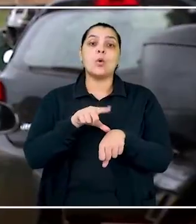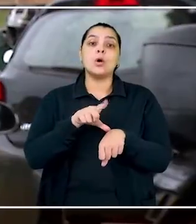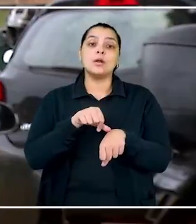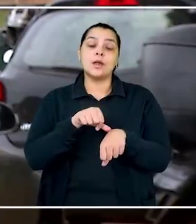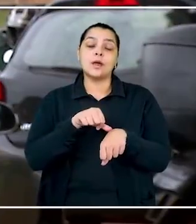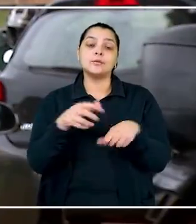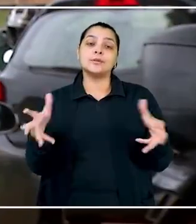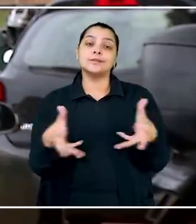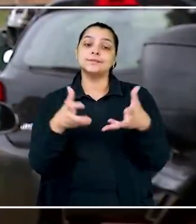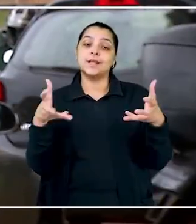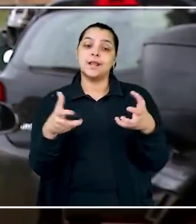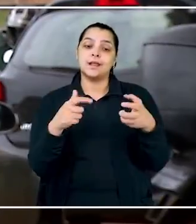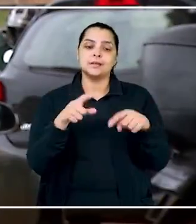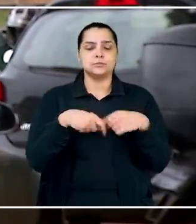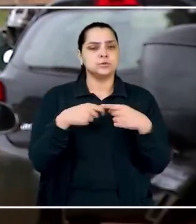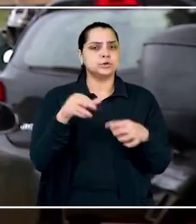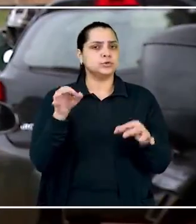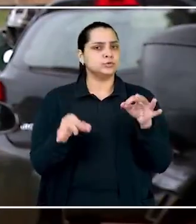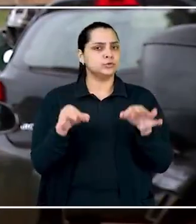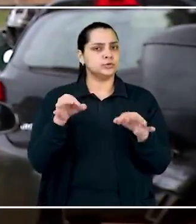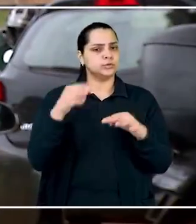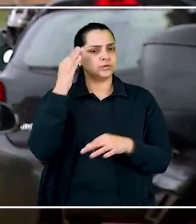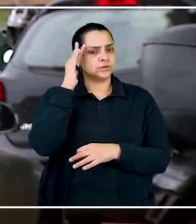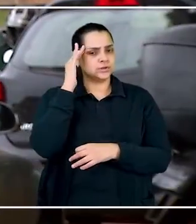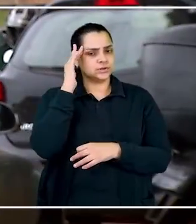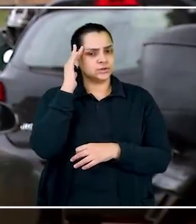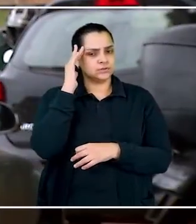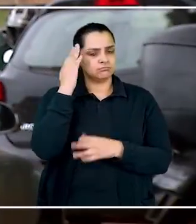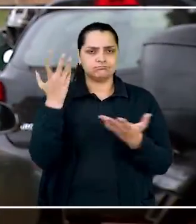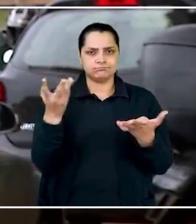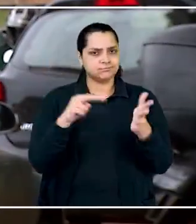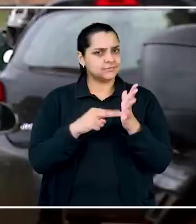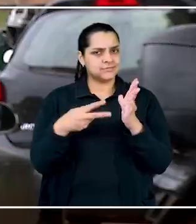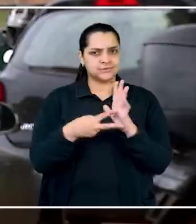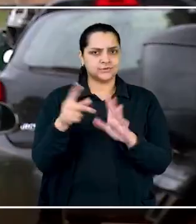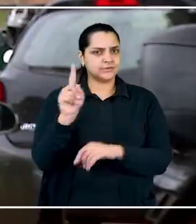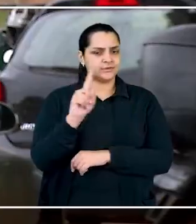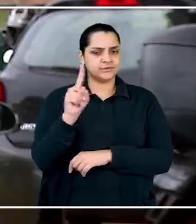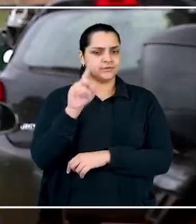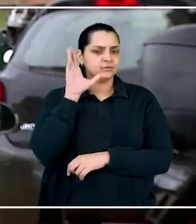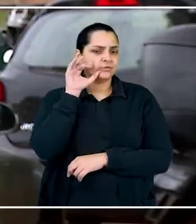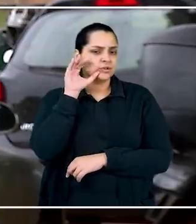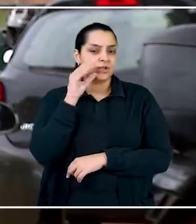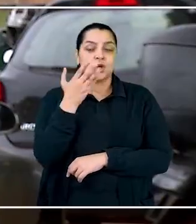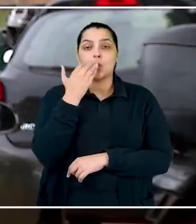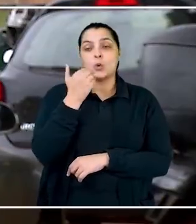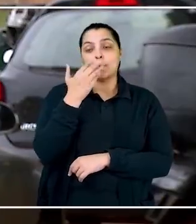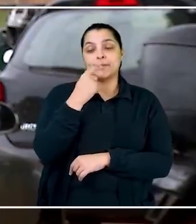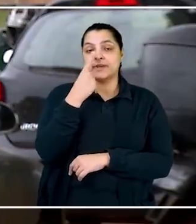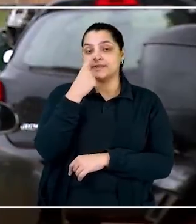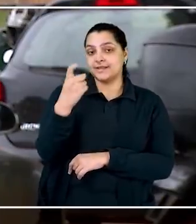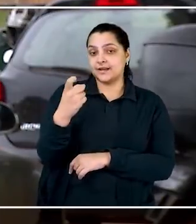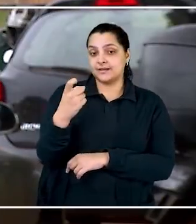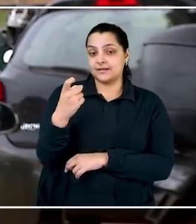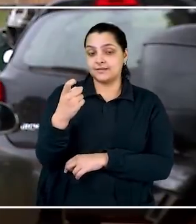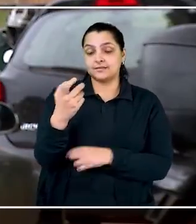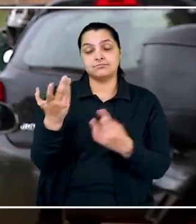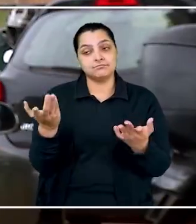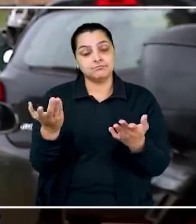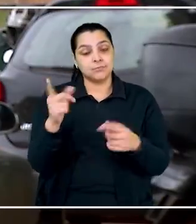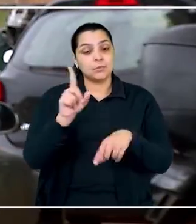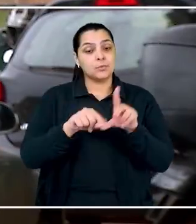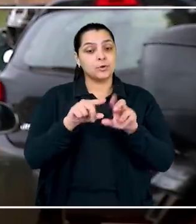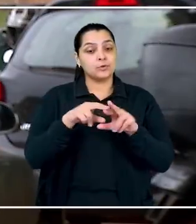de validade das saladas. Por isso, o juízo entendeu que o fato não significava que os empregados comessem comida